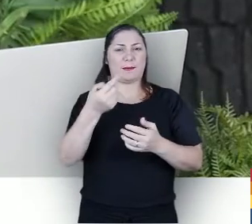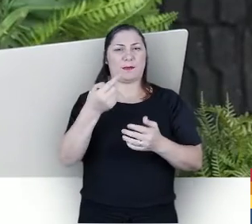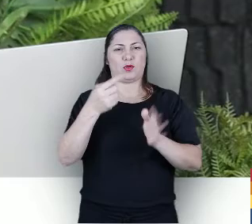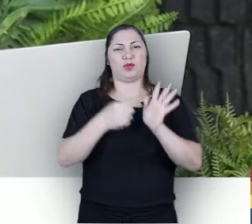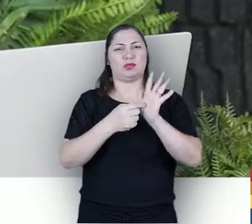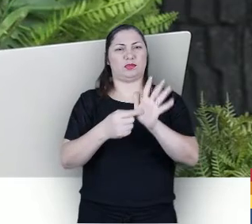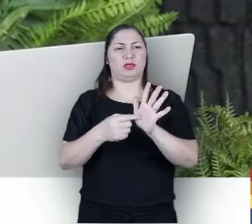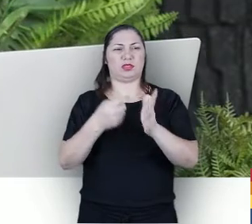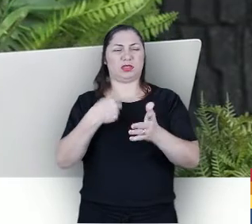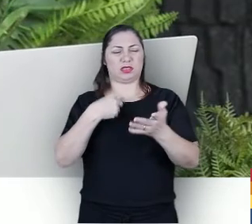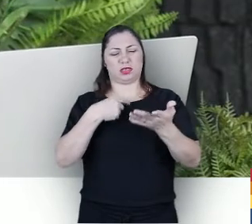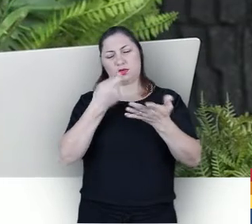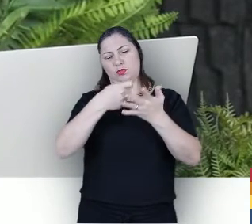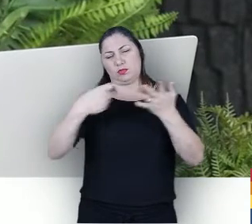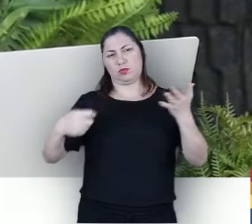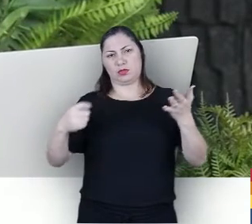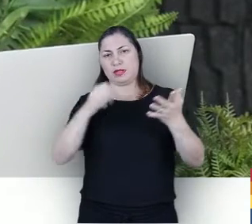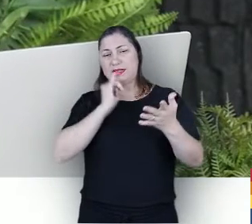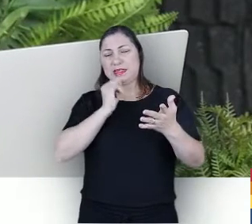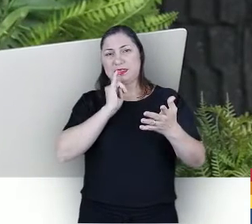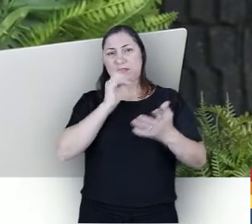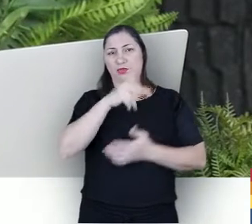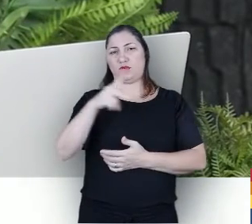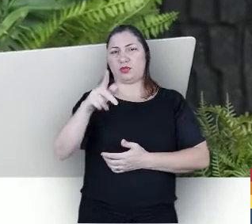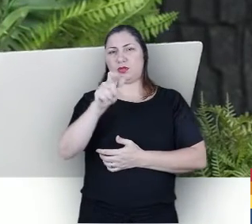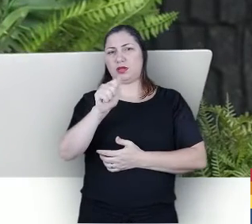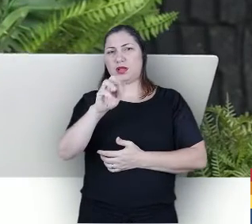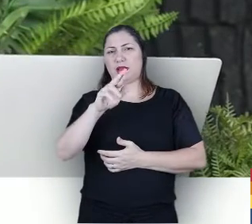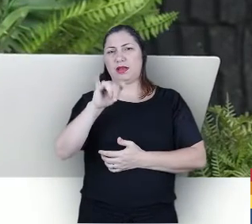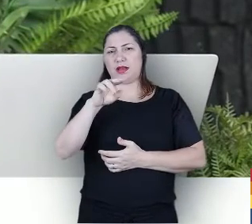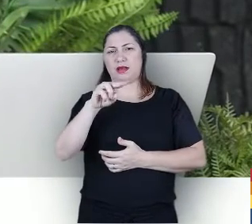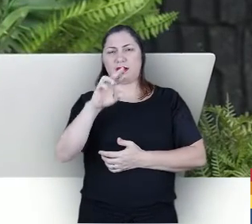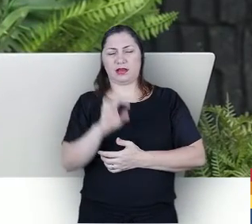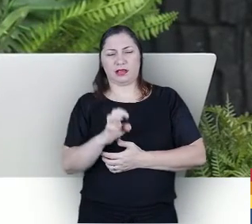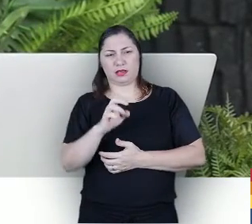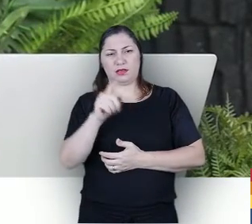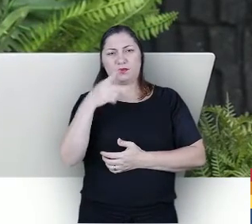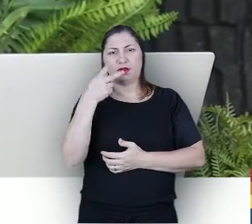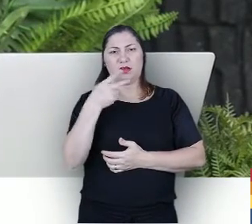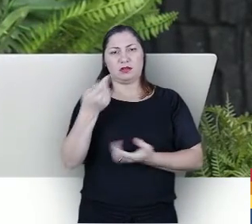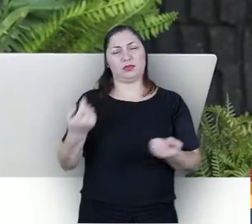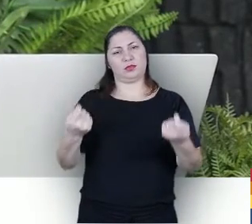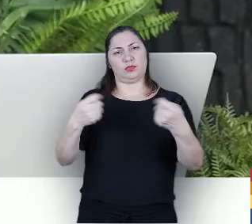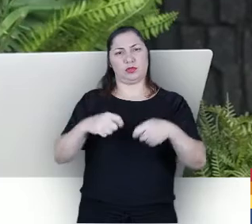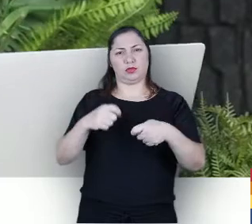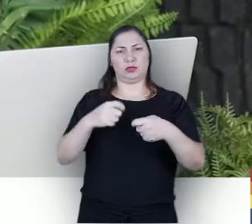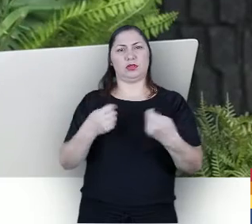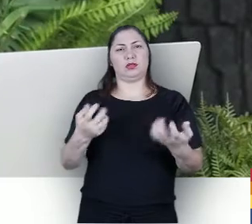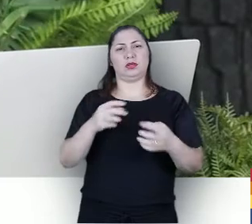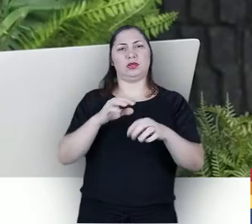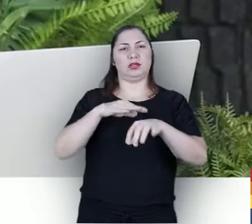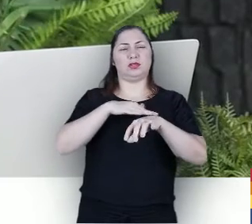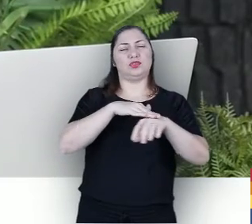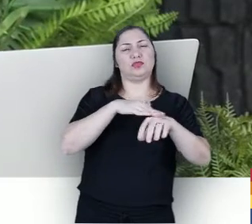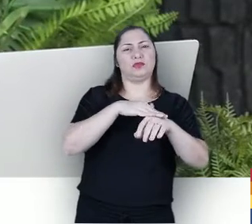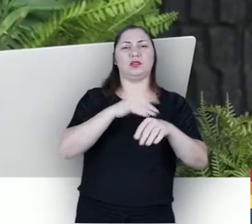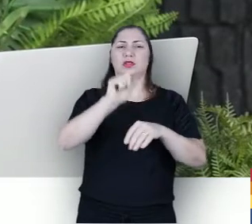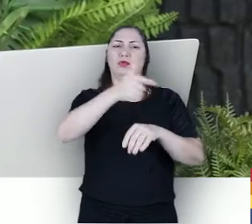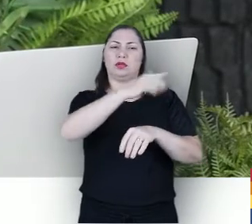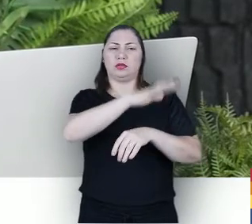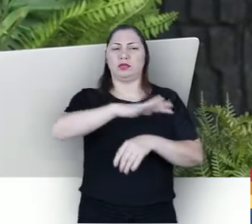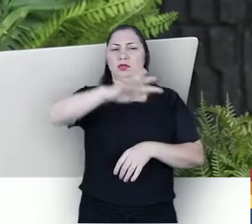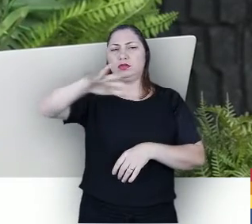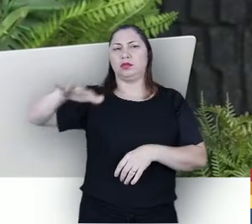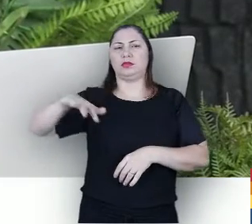Professores, professor David, professora Karine, após a apresentação de vocês, eu pontuei algumas coisas. Por exemplo, professora